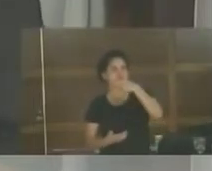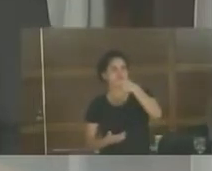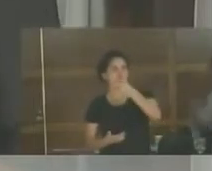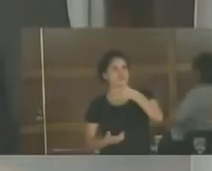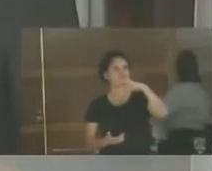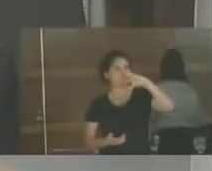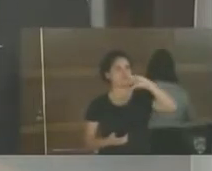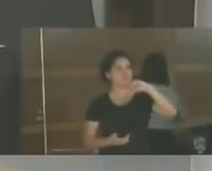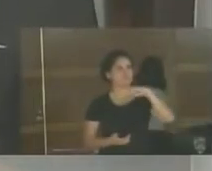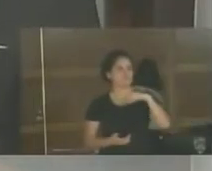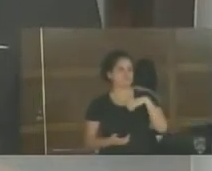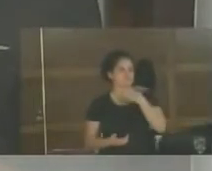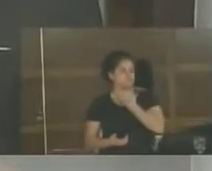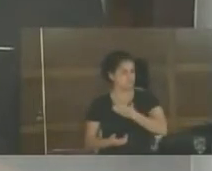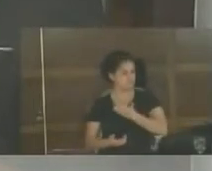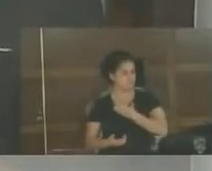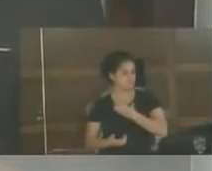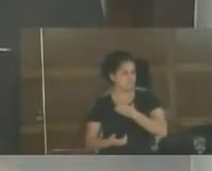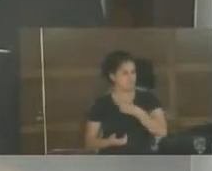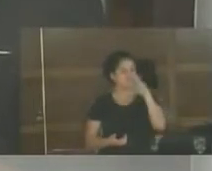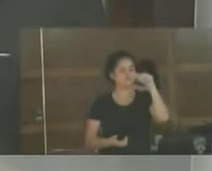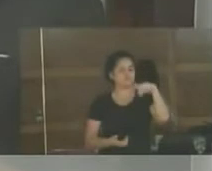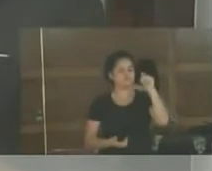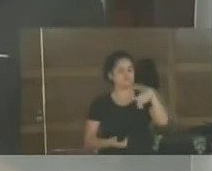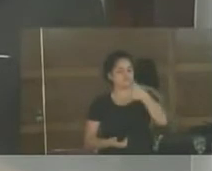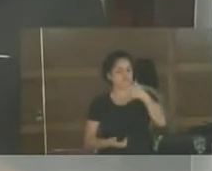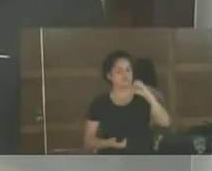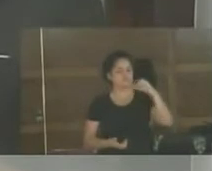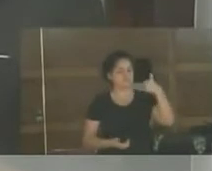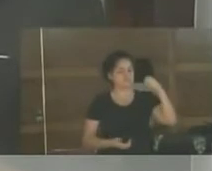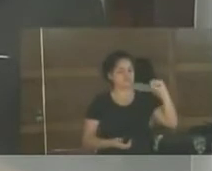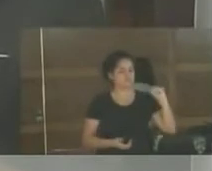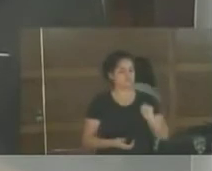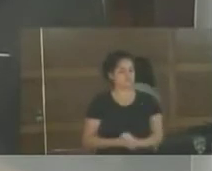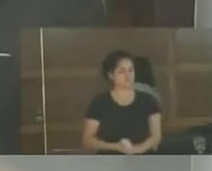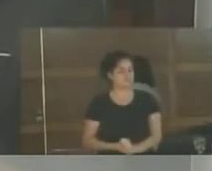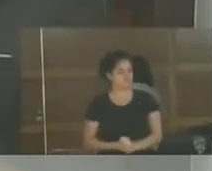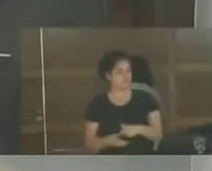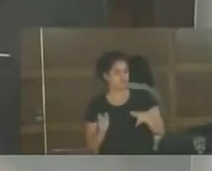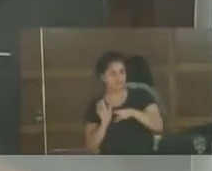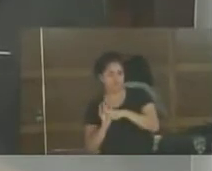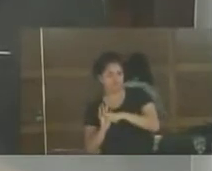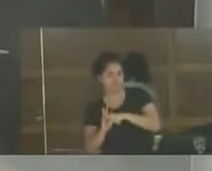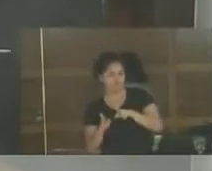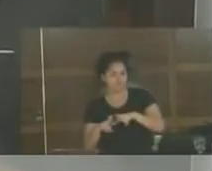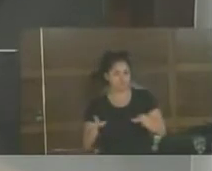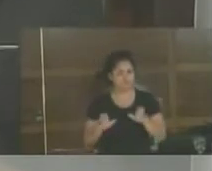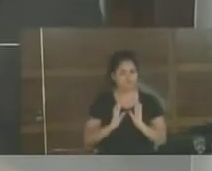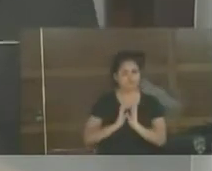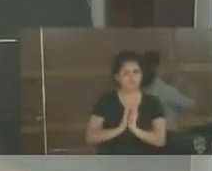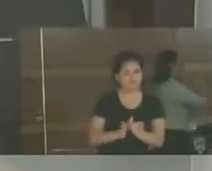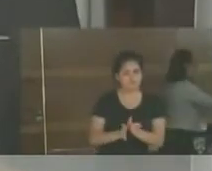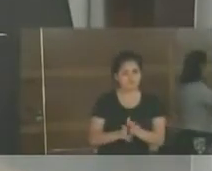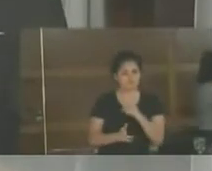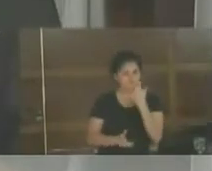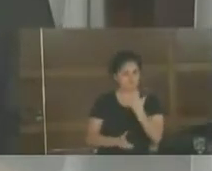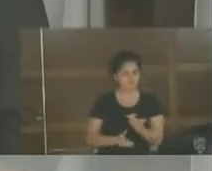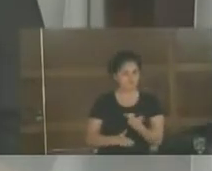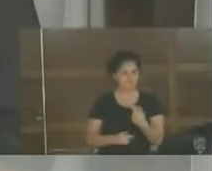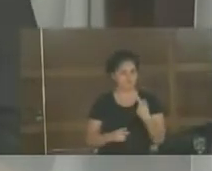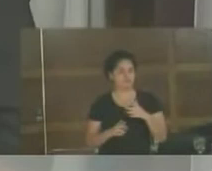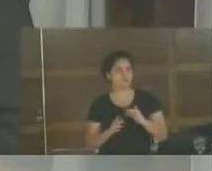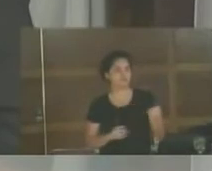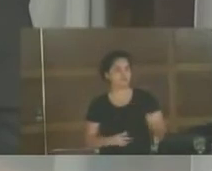29/11/2018. Então, são projetos, né, diferentes, algumas linhas, mas é importante, sabe por quê? Hoje,